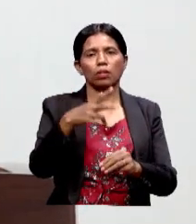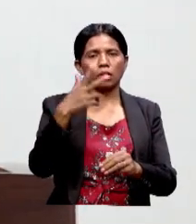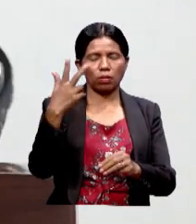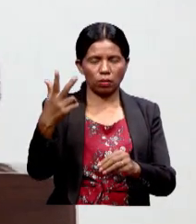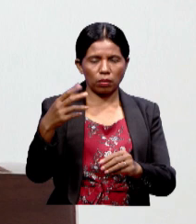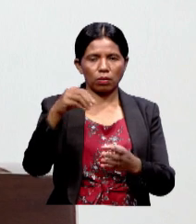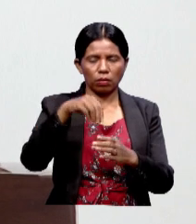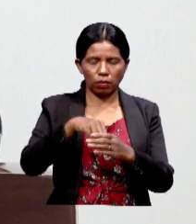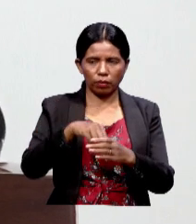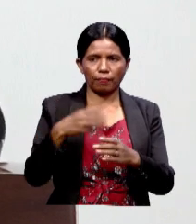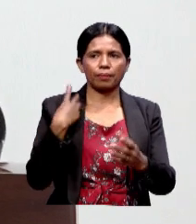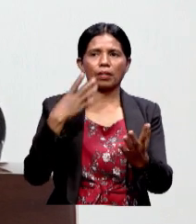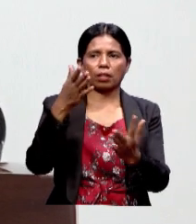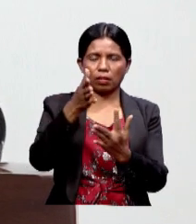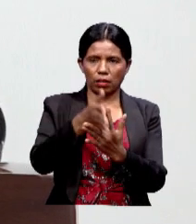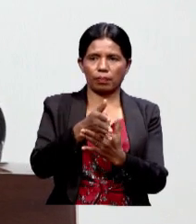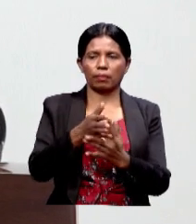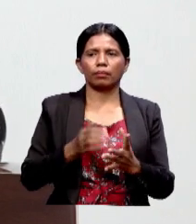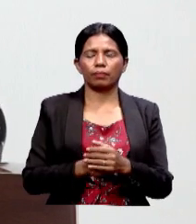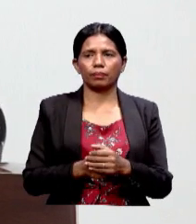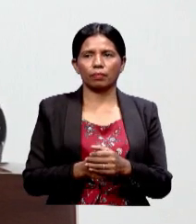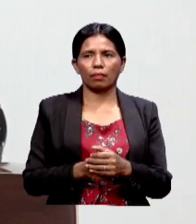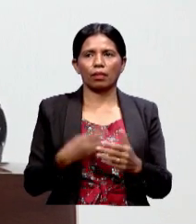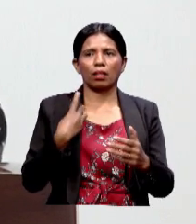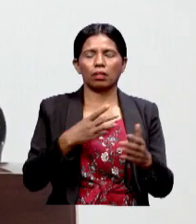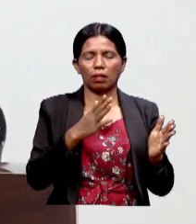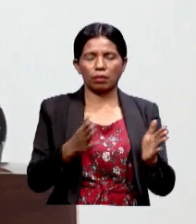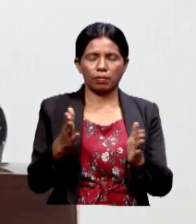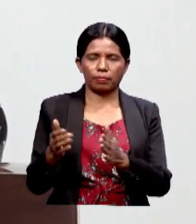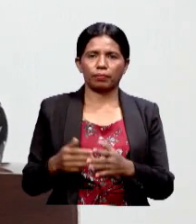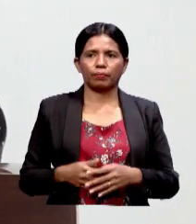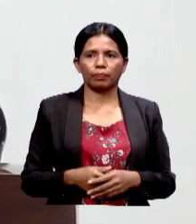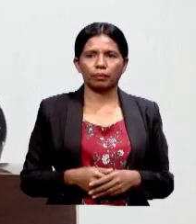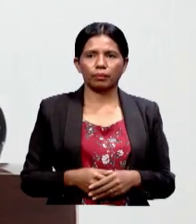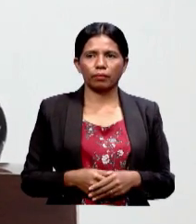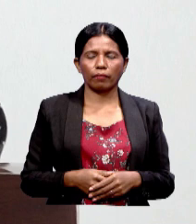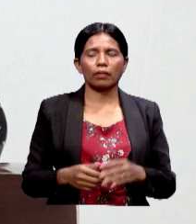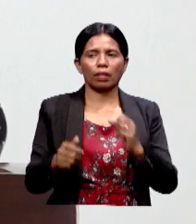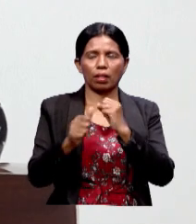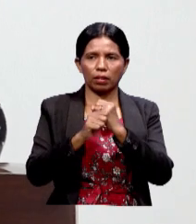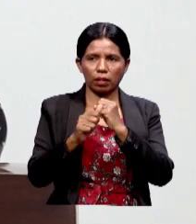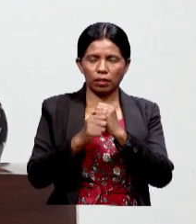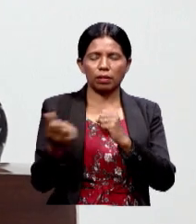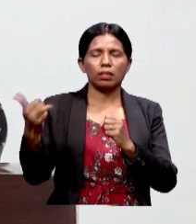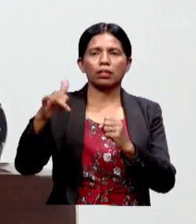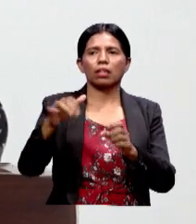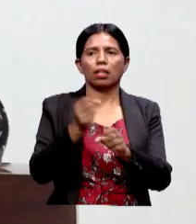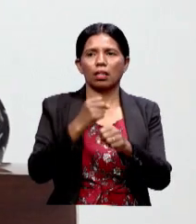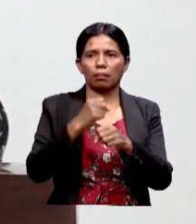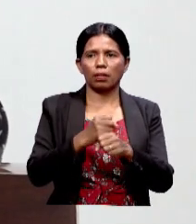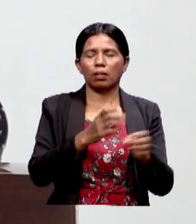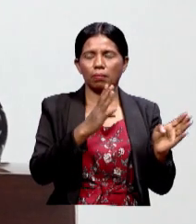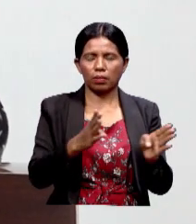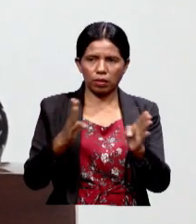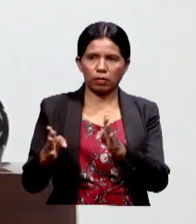rotona, e tem em vigor, e tem processo. Nebe, ação, nebe, o insira halva, bem, processo,